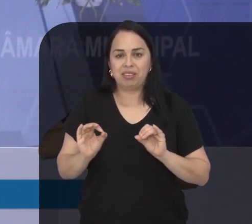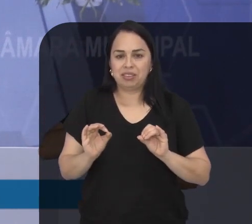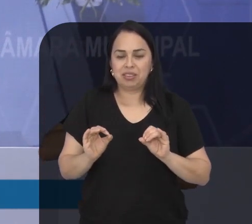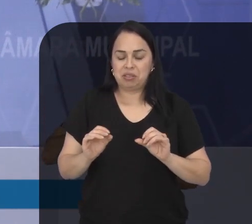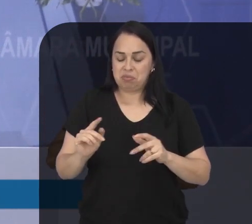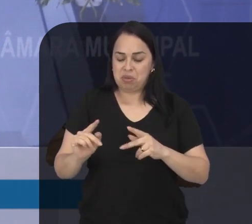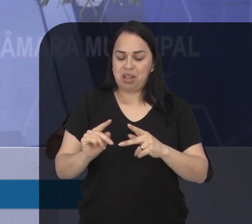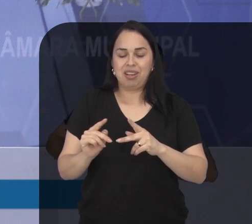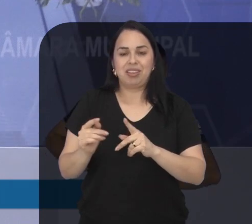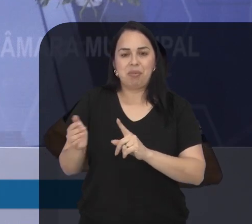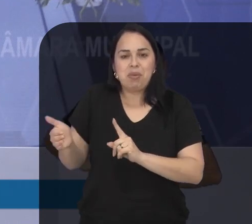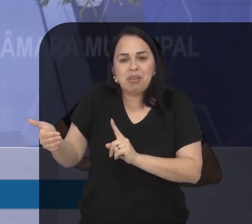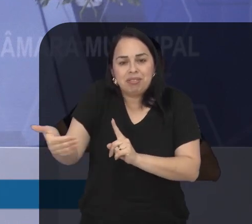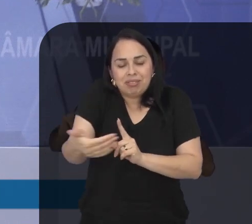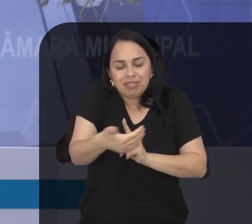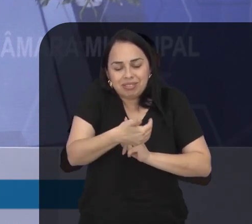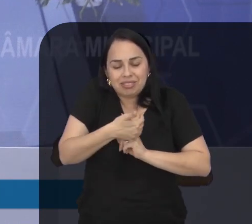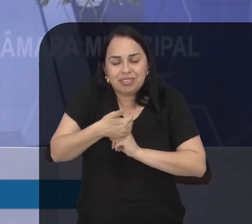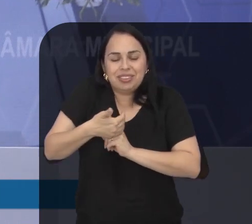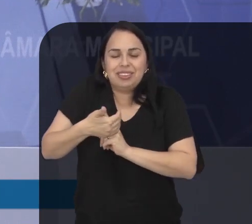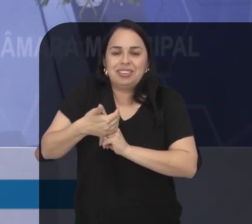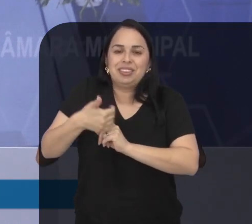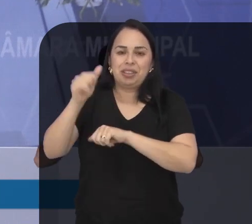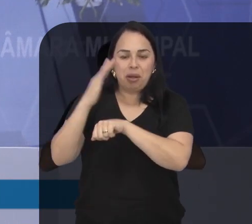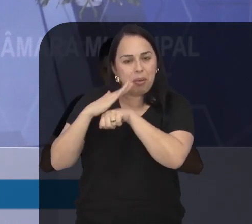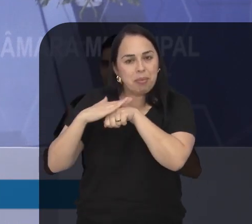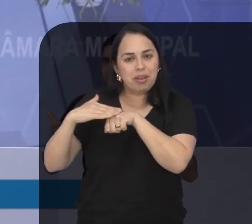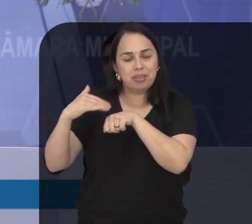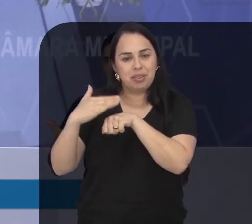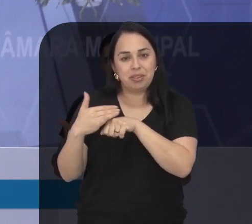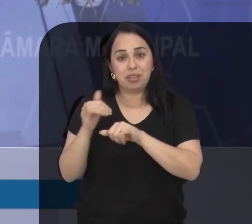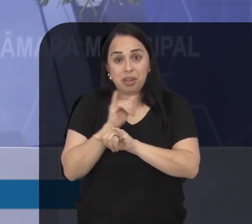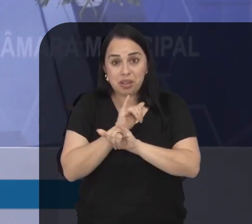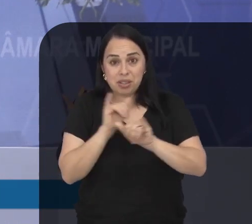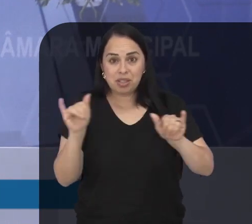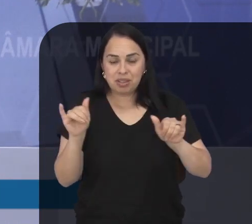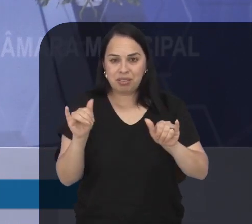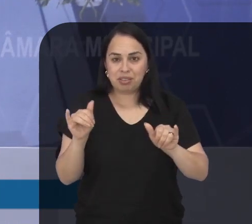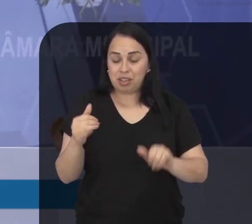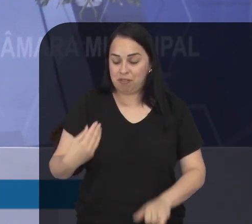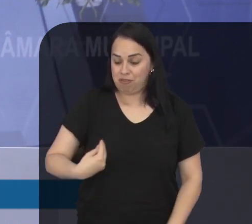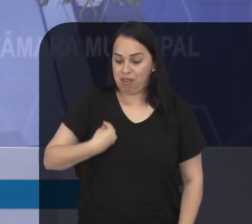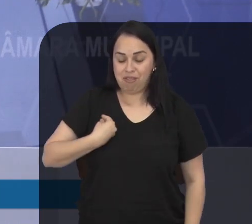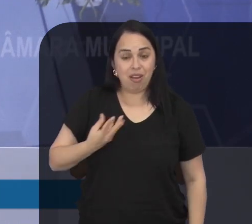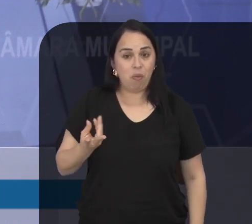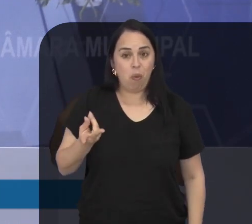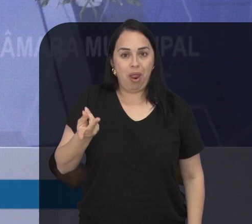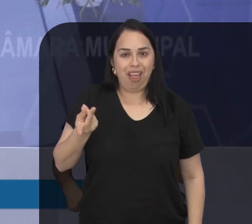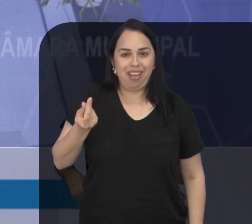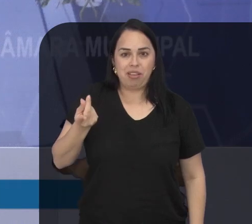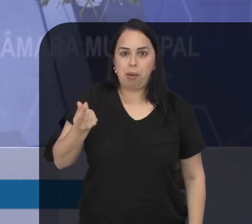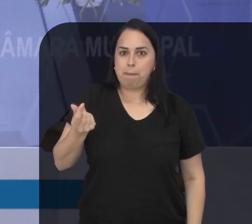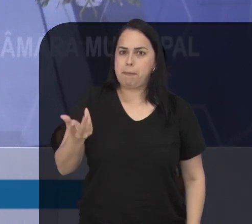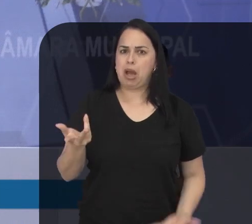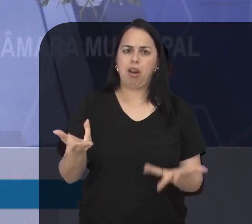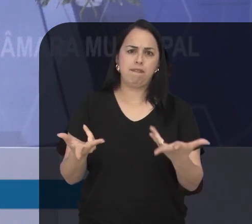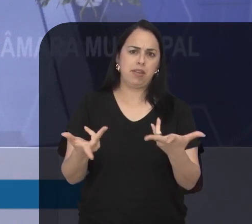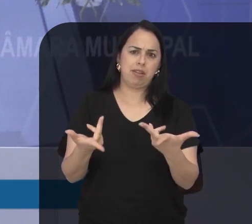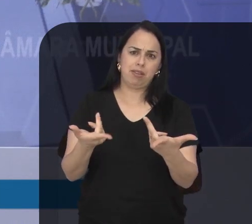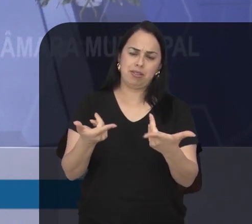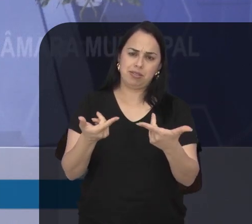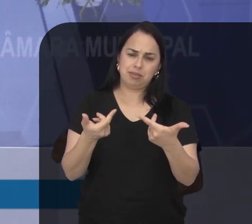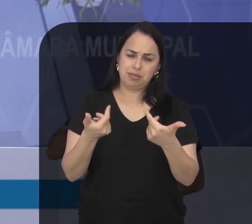É uma cidade hospitaleira. Eu queria dizer que a qualidade de vida aqui é impressionante.